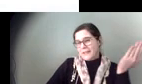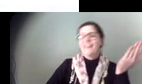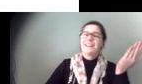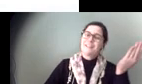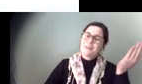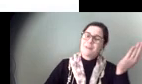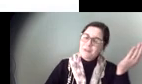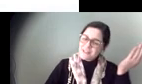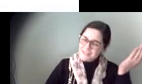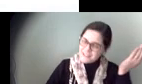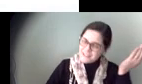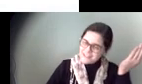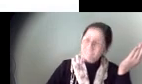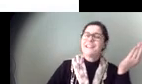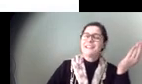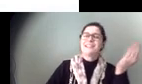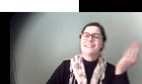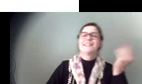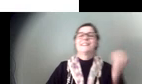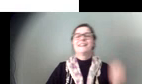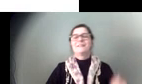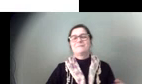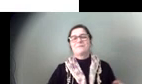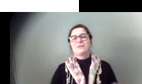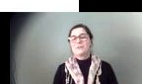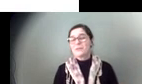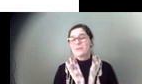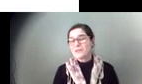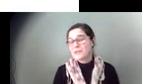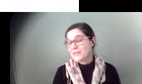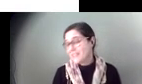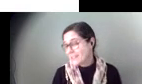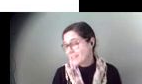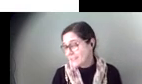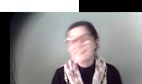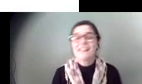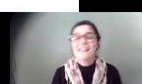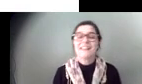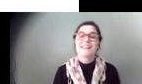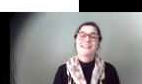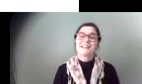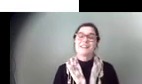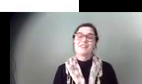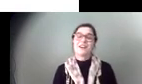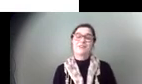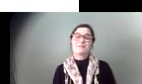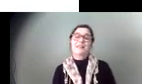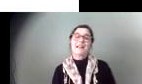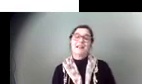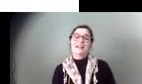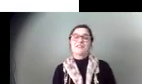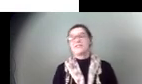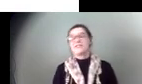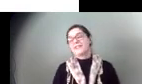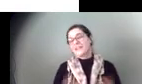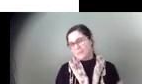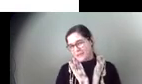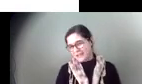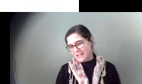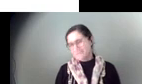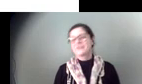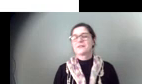Muito bem, então, após a visita dos professores coordenadores, né, em sala de aula, a gente